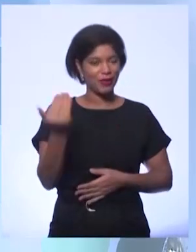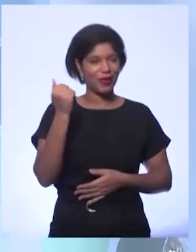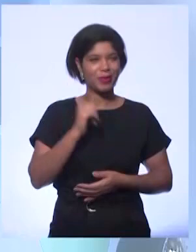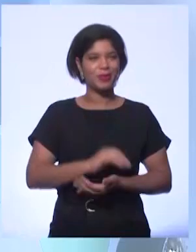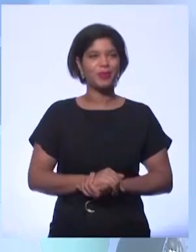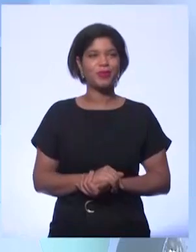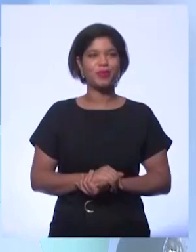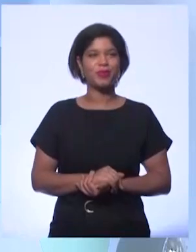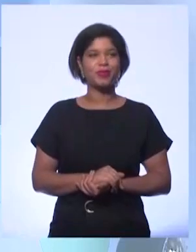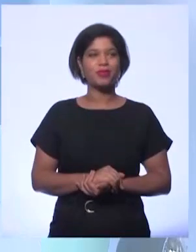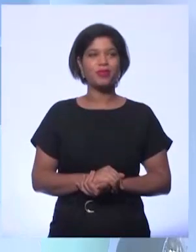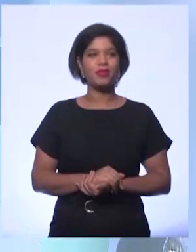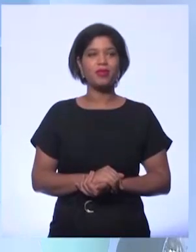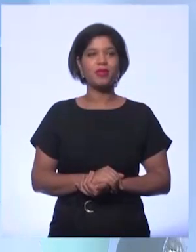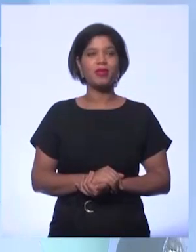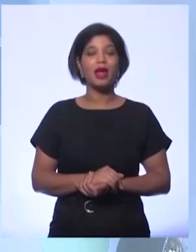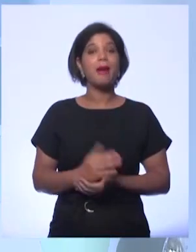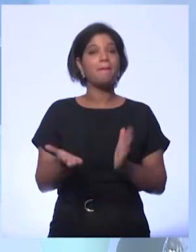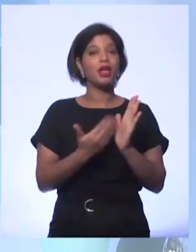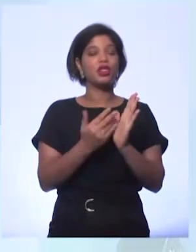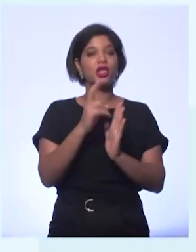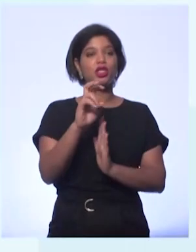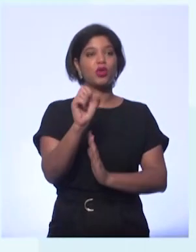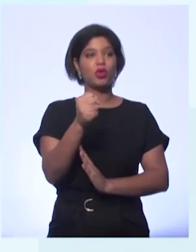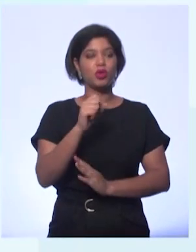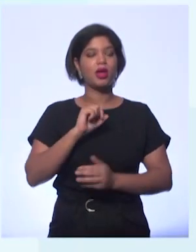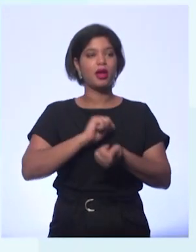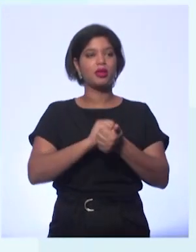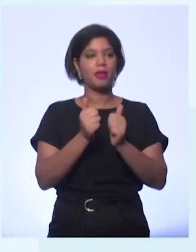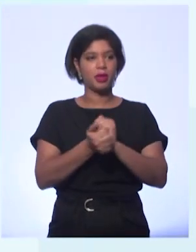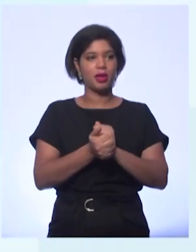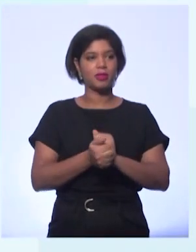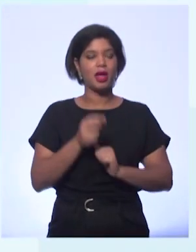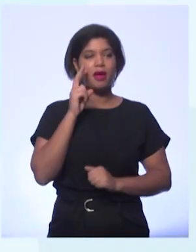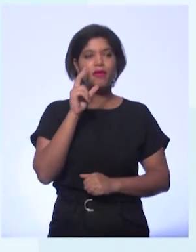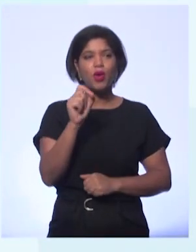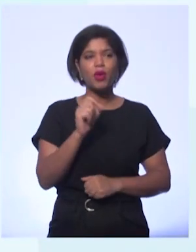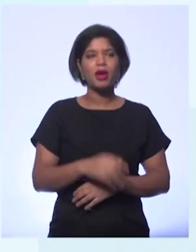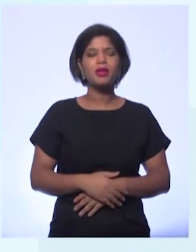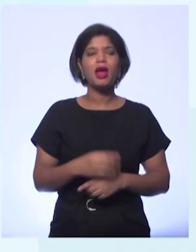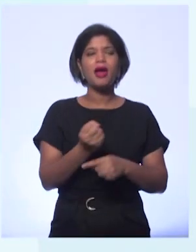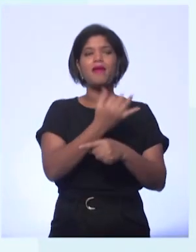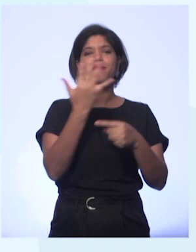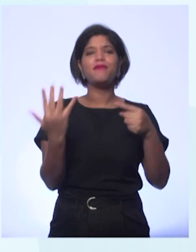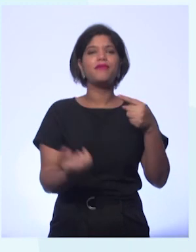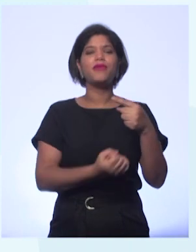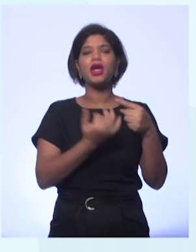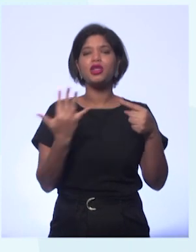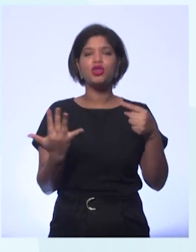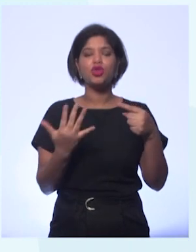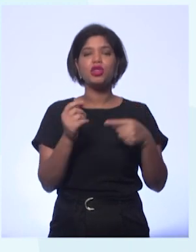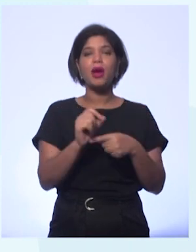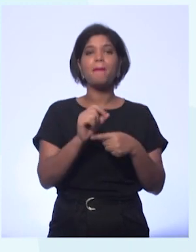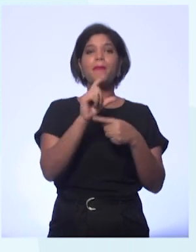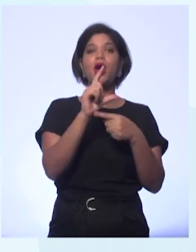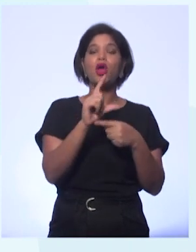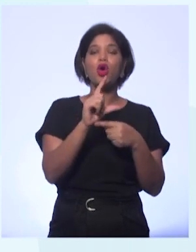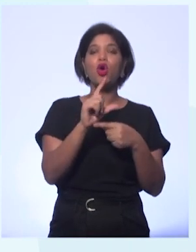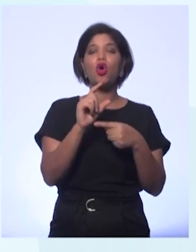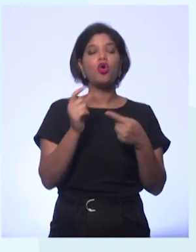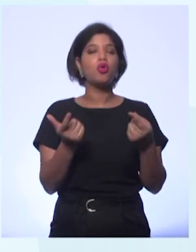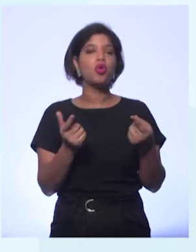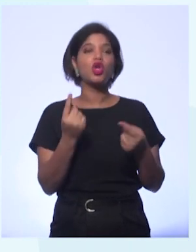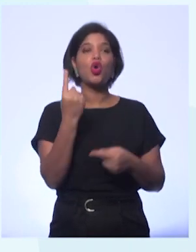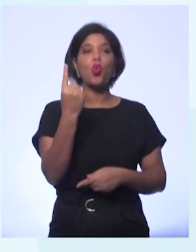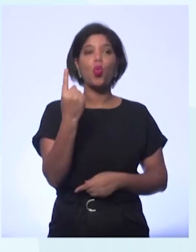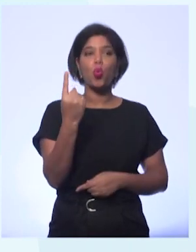Então, atividade 2 adaptada, página 58, olha o que eu quero agora. Quais das frações abaixo são maiores que um inteiro? Então,